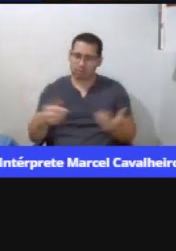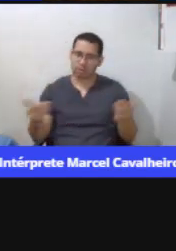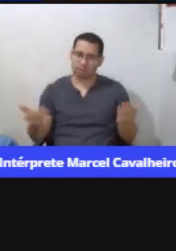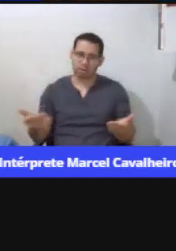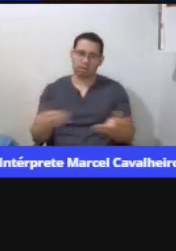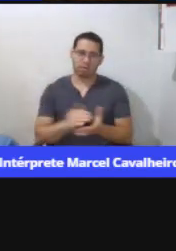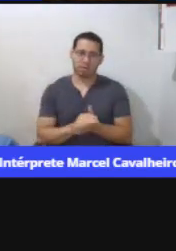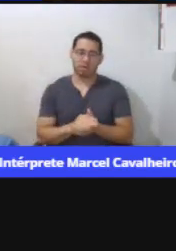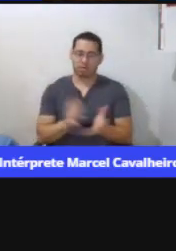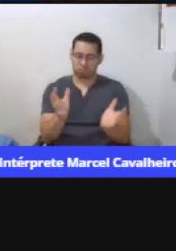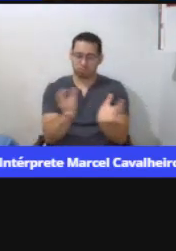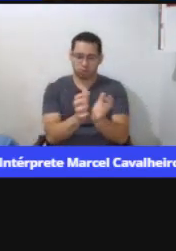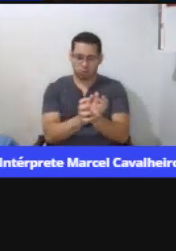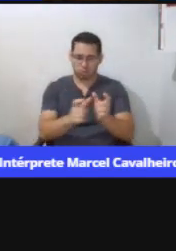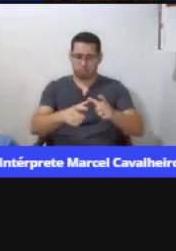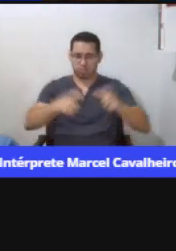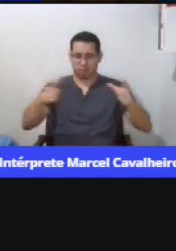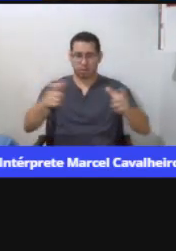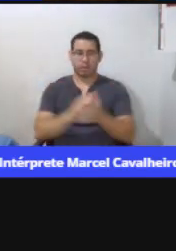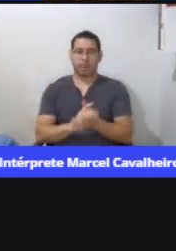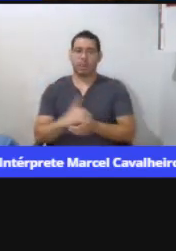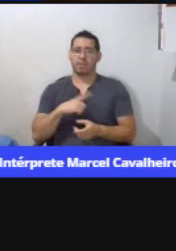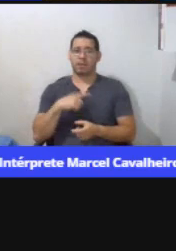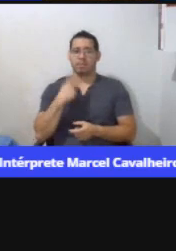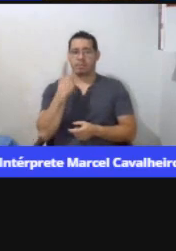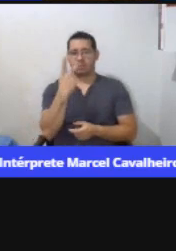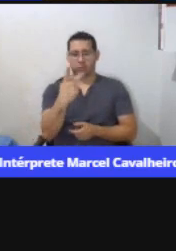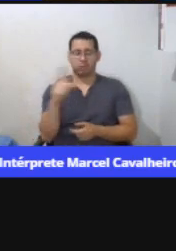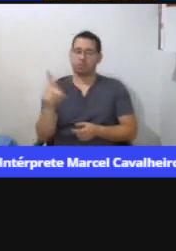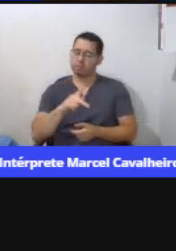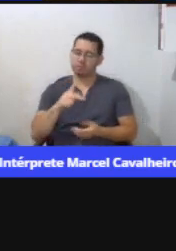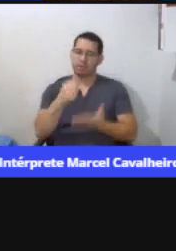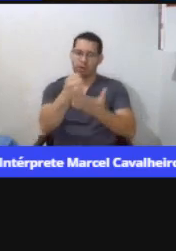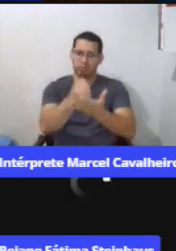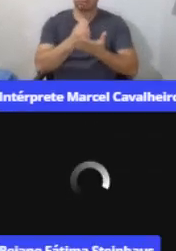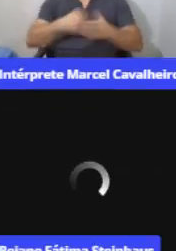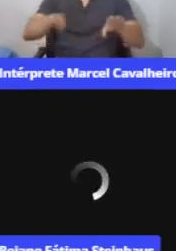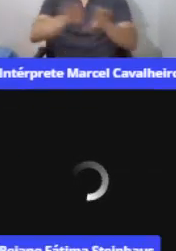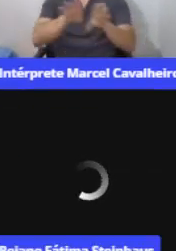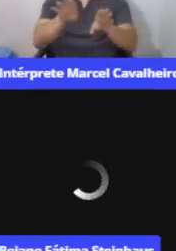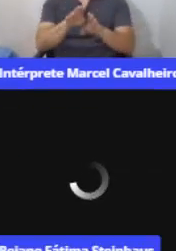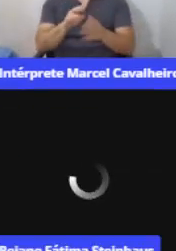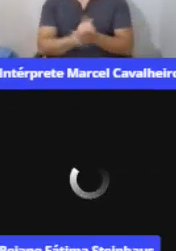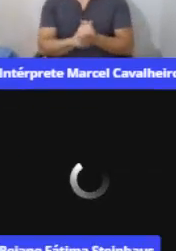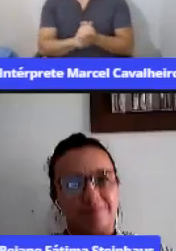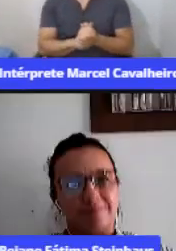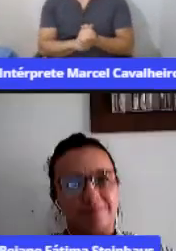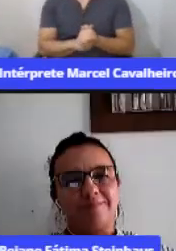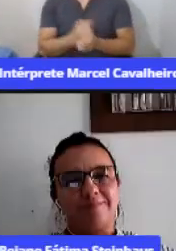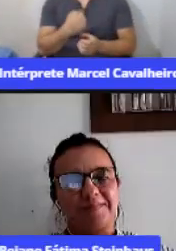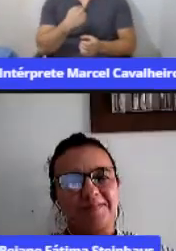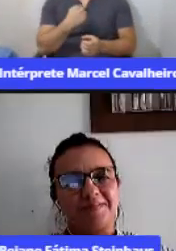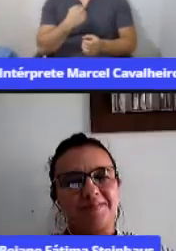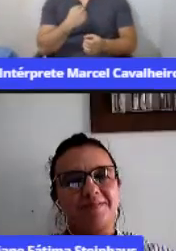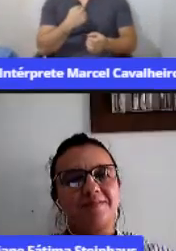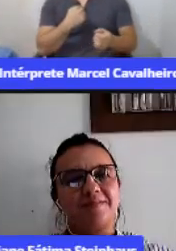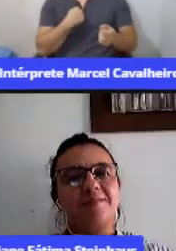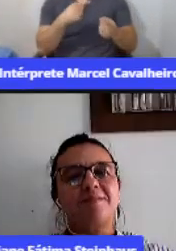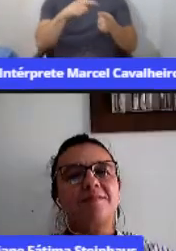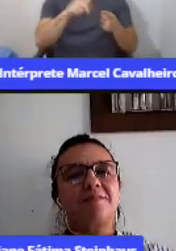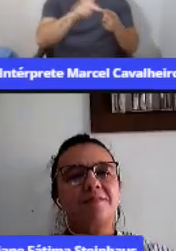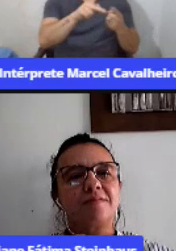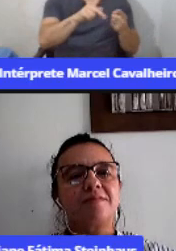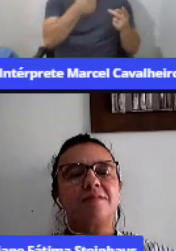uma equipe mais ampla, com 2 professoras contribuindo com a gente, né? Então tem eu, a professora Rejane, a